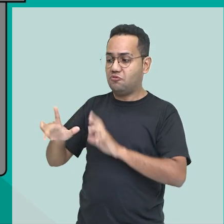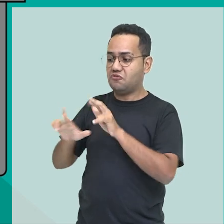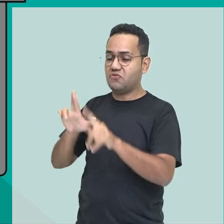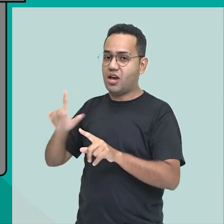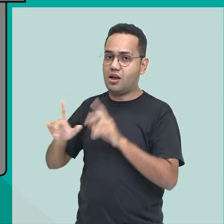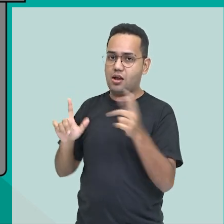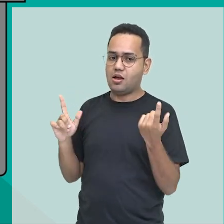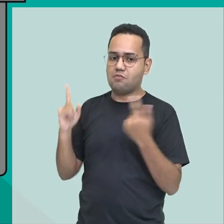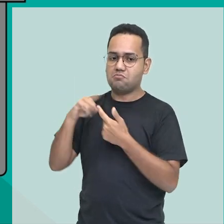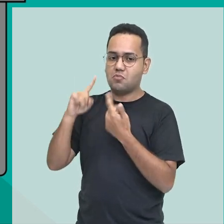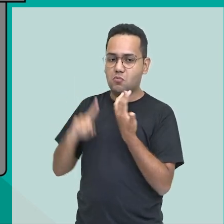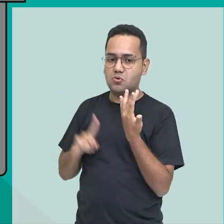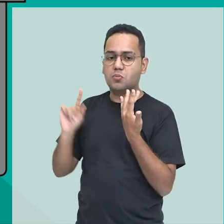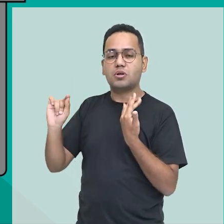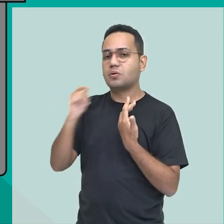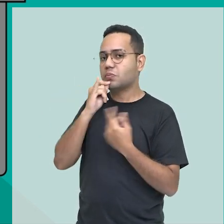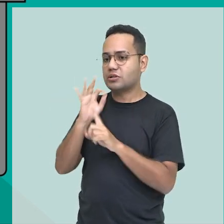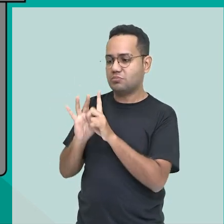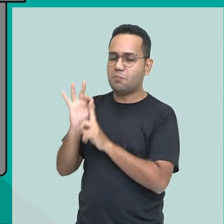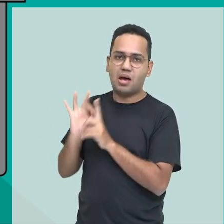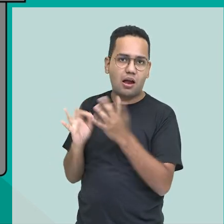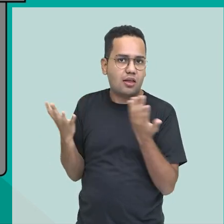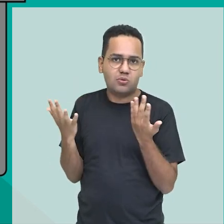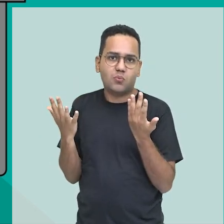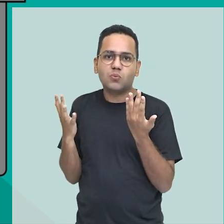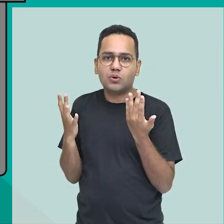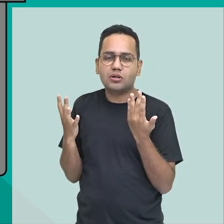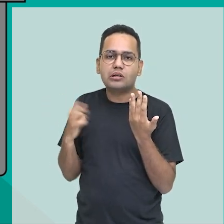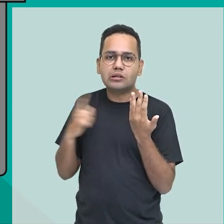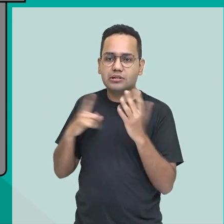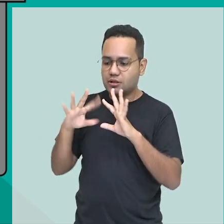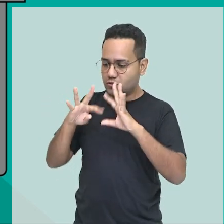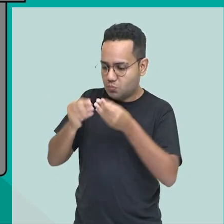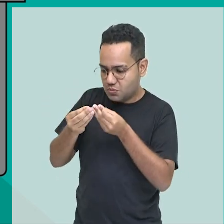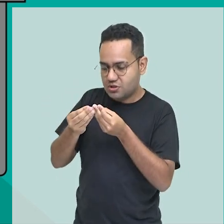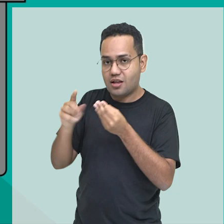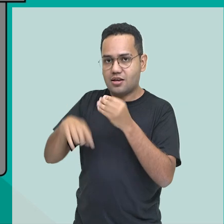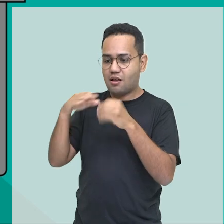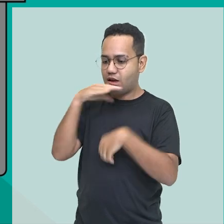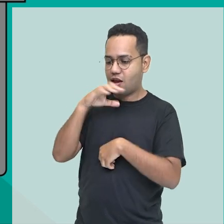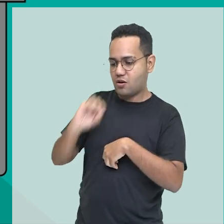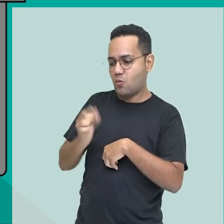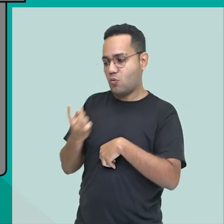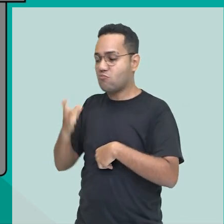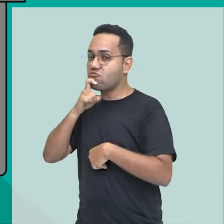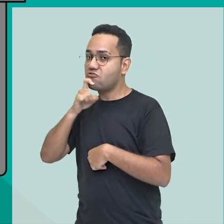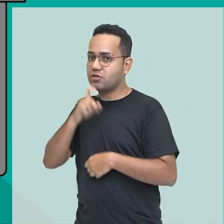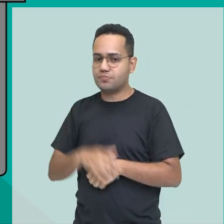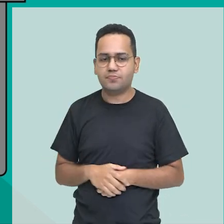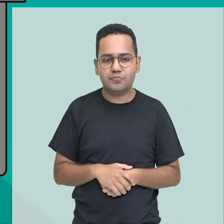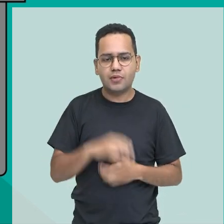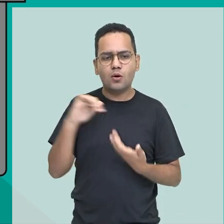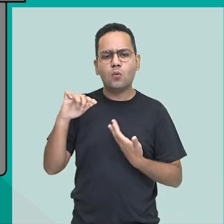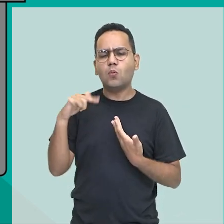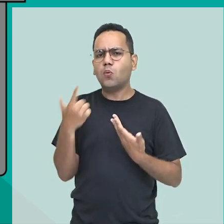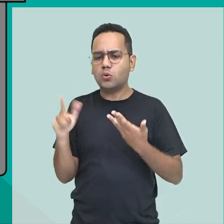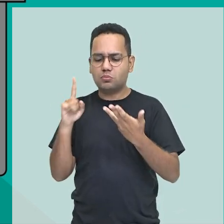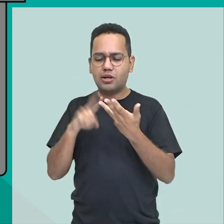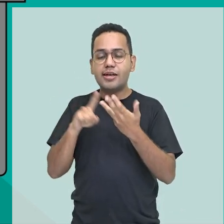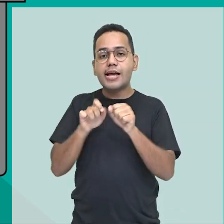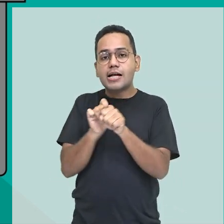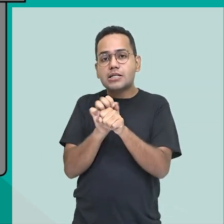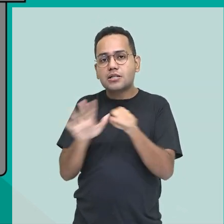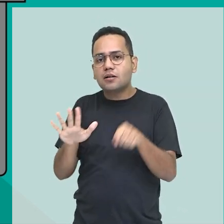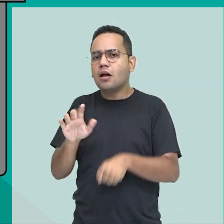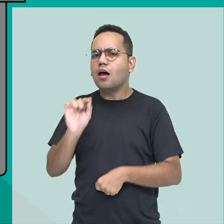de densidade entre o fluido mais quente e o mais frio. E, por fim, nós temos a irradiação, olha lá embaixo, que